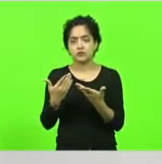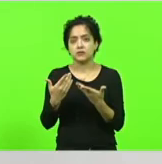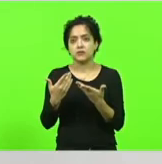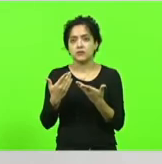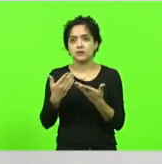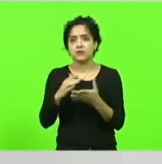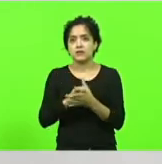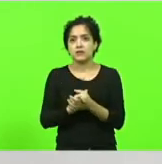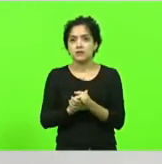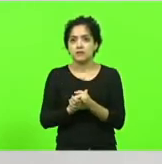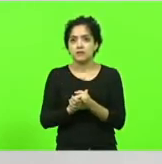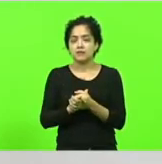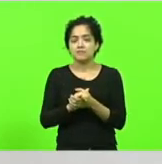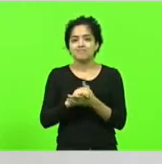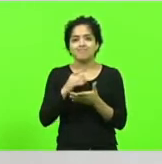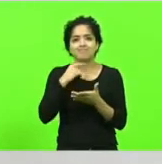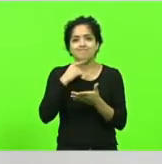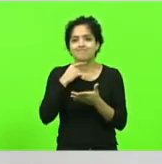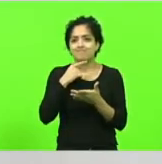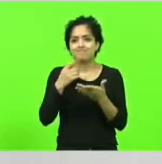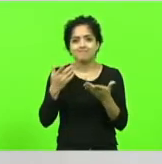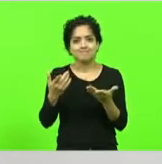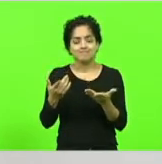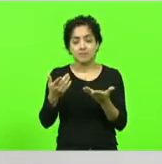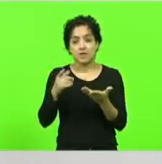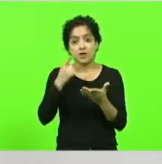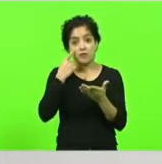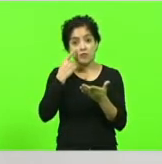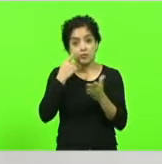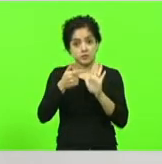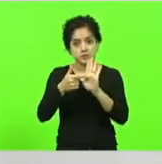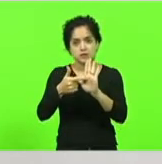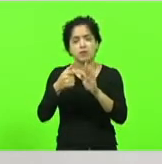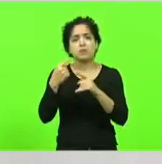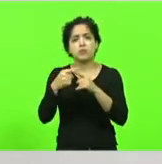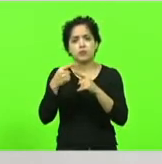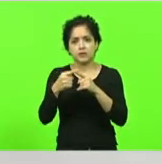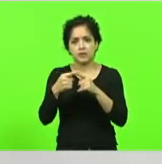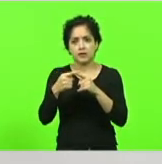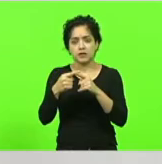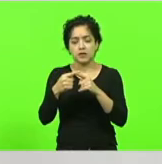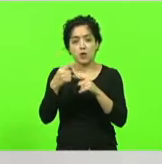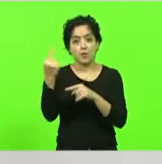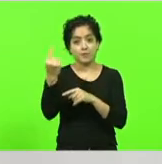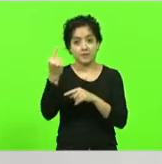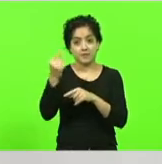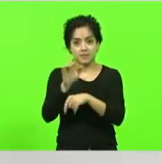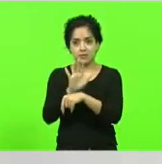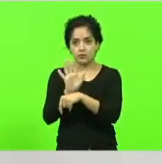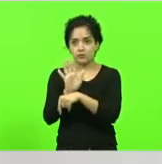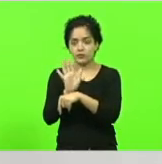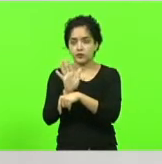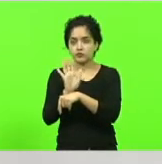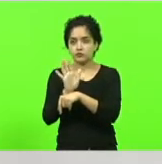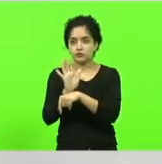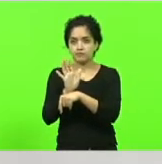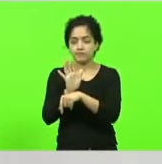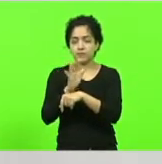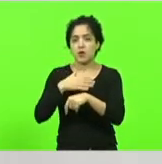com o lado da argola. E vou mostrar para vocês o porquê. Nós temos um primeiro vídeo ali que eu gosto de trabalhar assim,